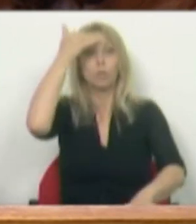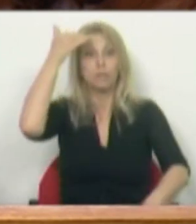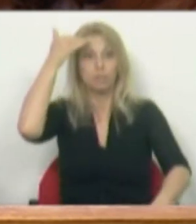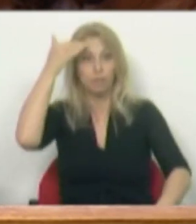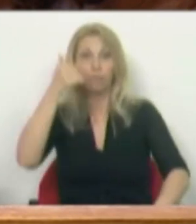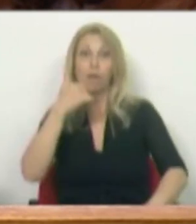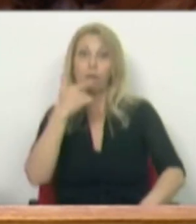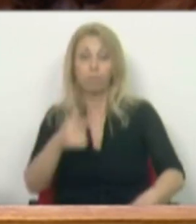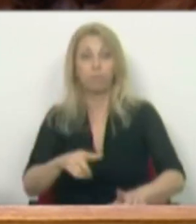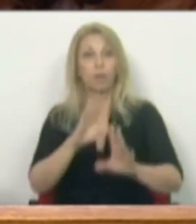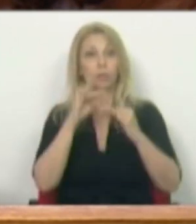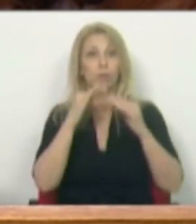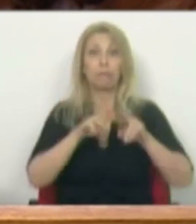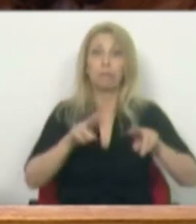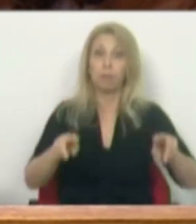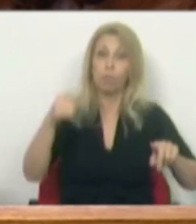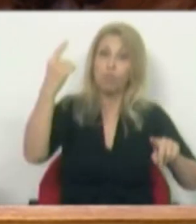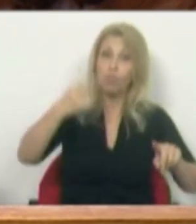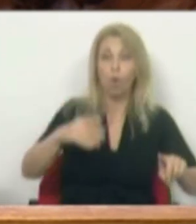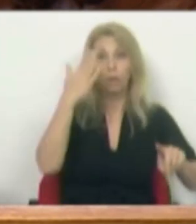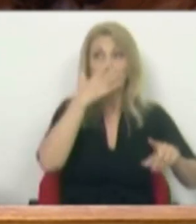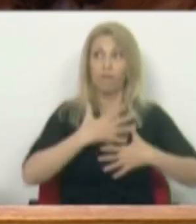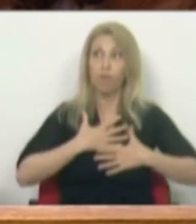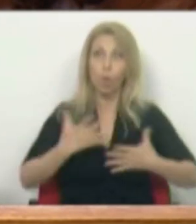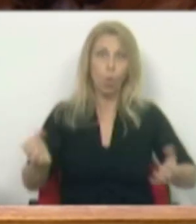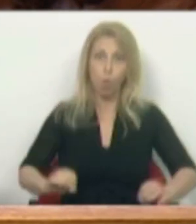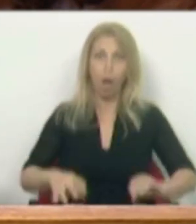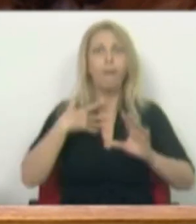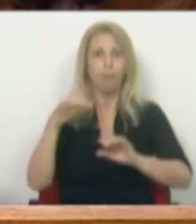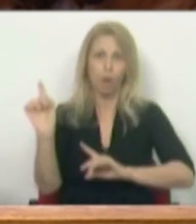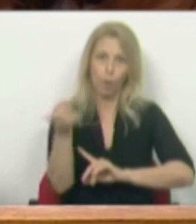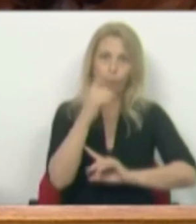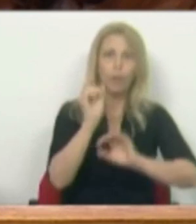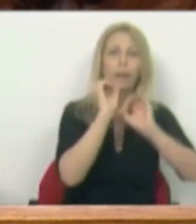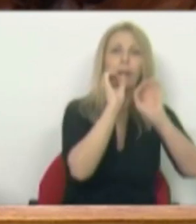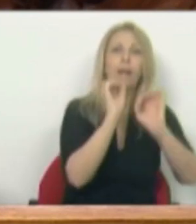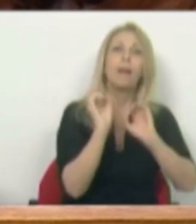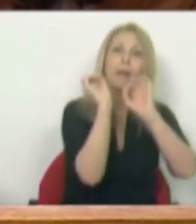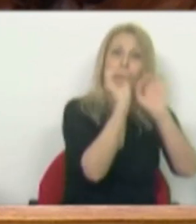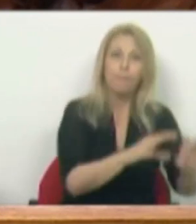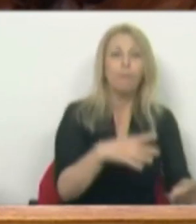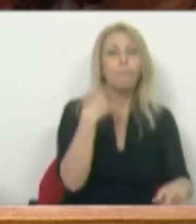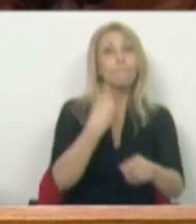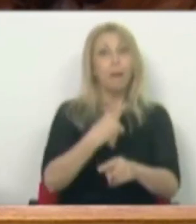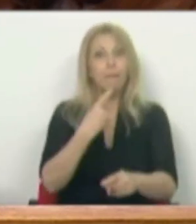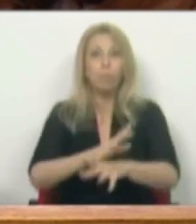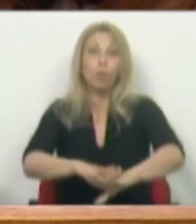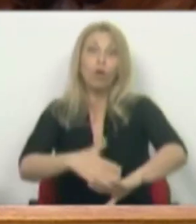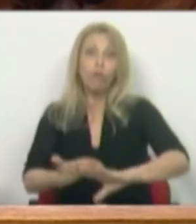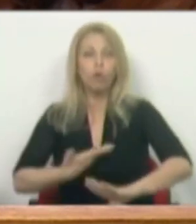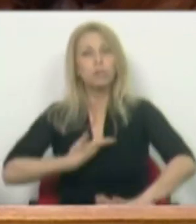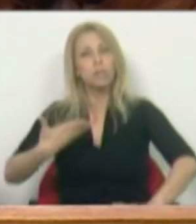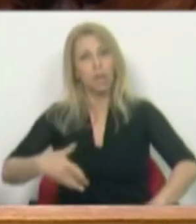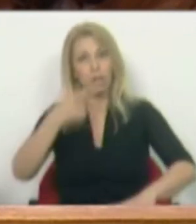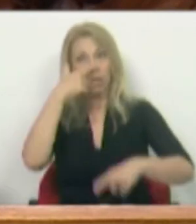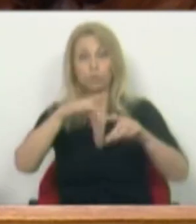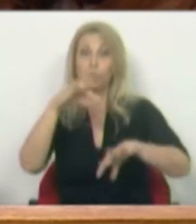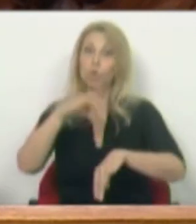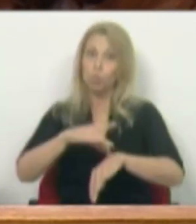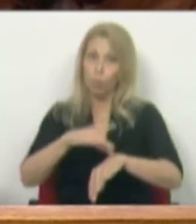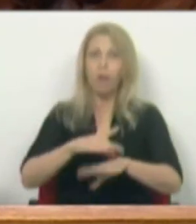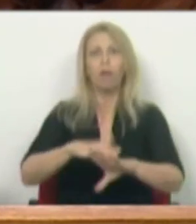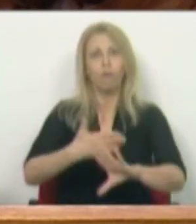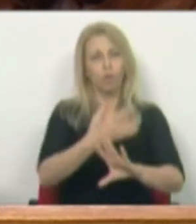recurso se deve avançar para o internamento involuntário e que mesmo no internamento involuntário são reforçados os direitos dos doentes. Isso para nós é